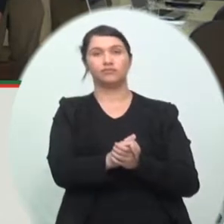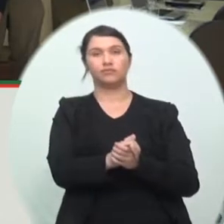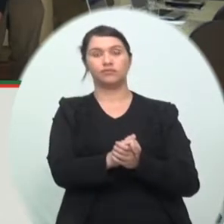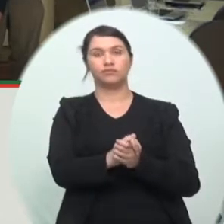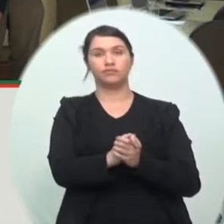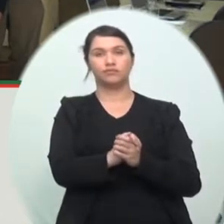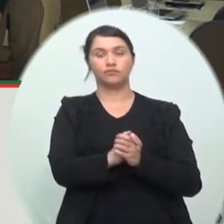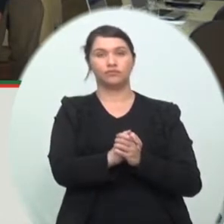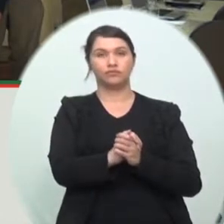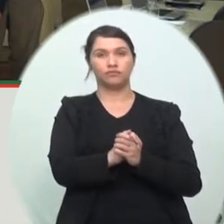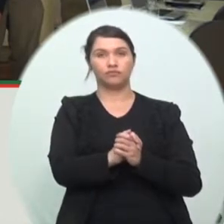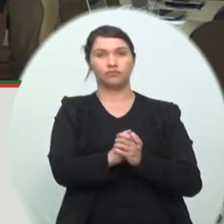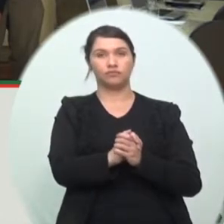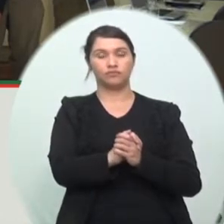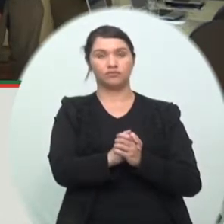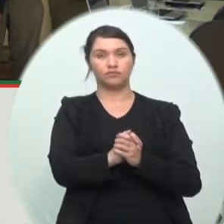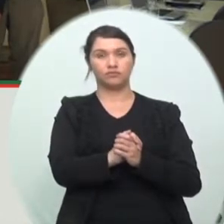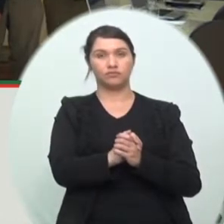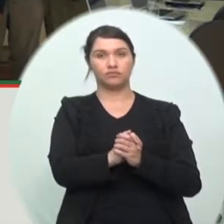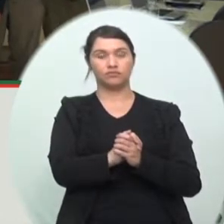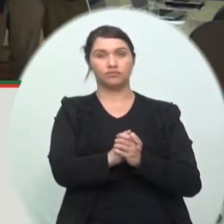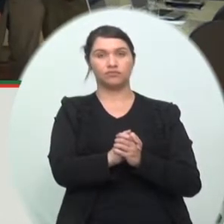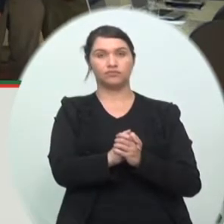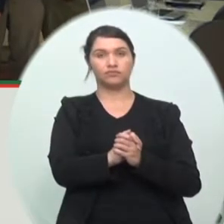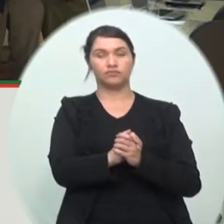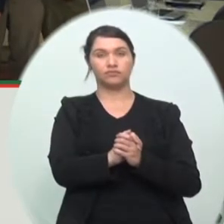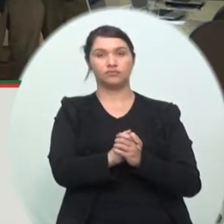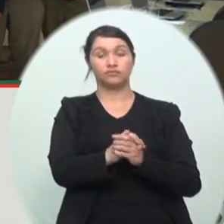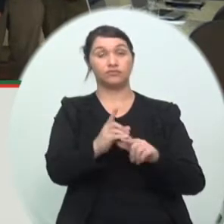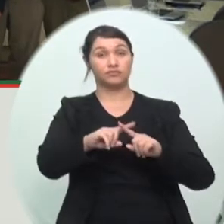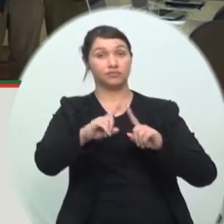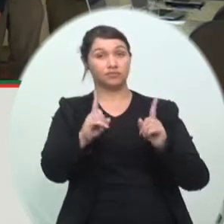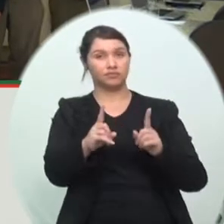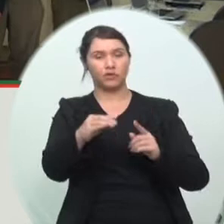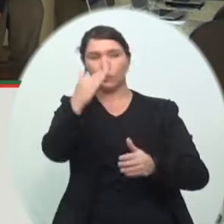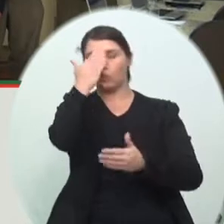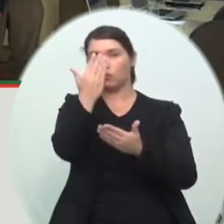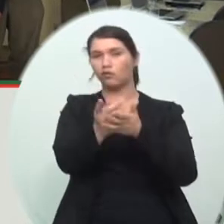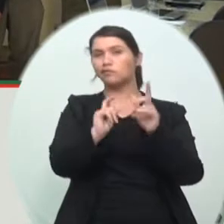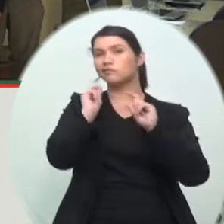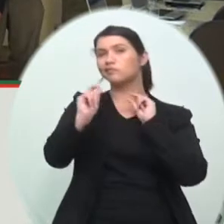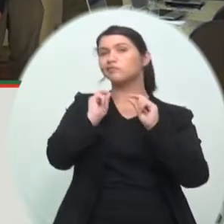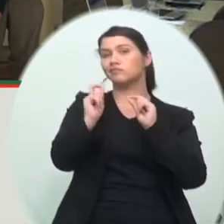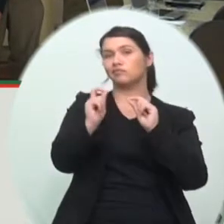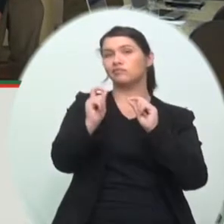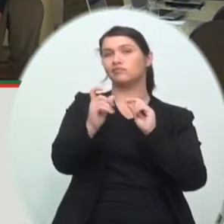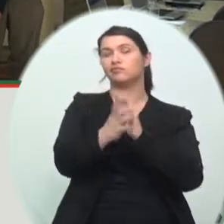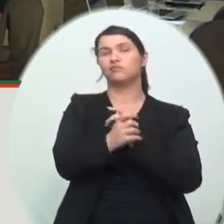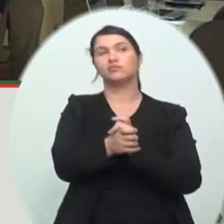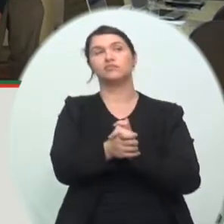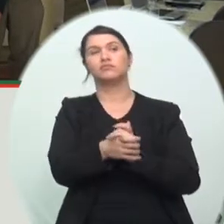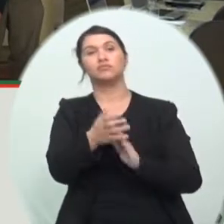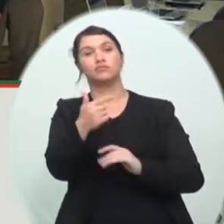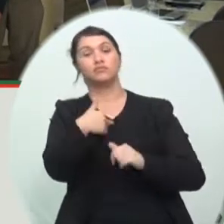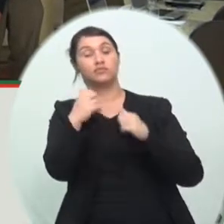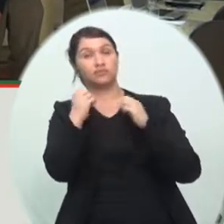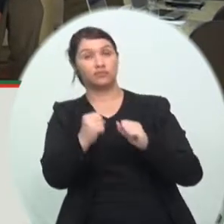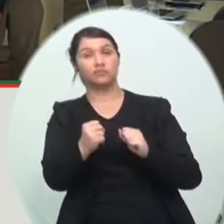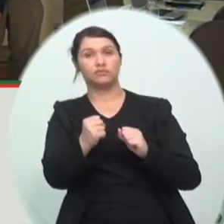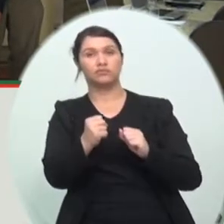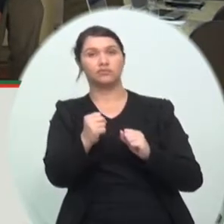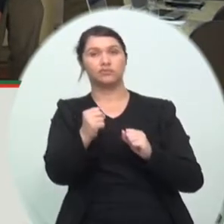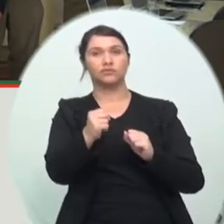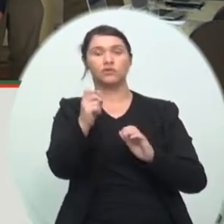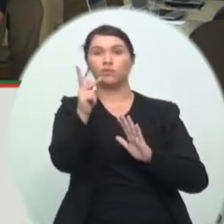e é o cérebro da polícia reativa. Mas sempre acreditei que as minhas possibilidades de realizar os